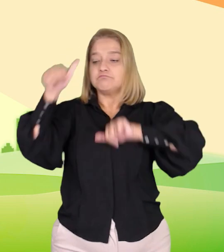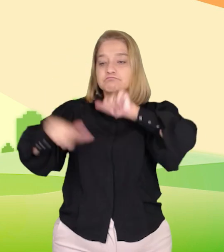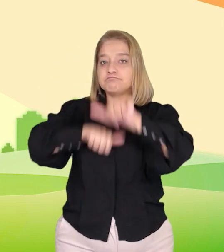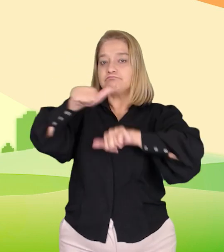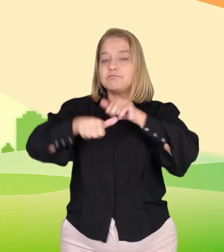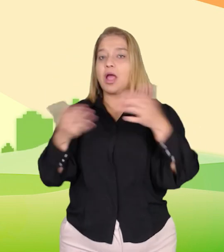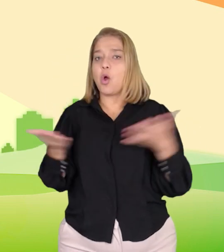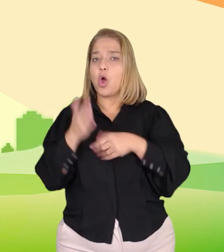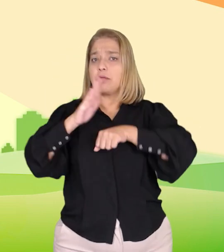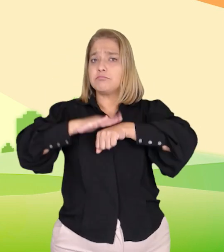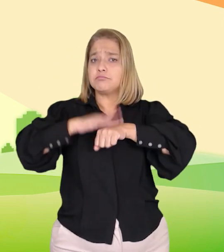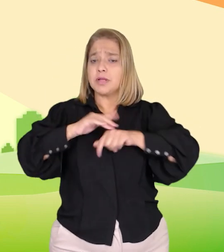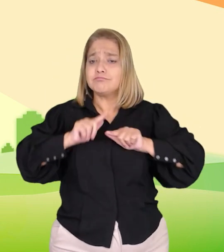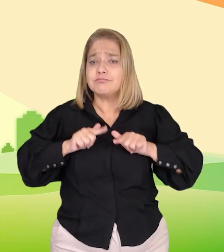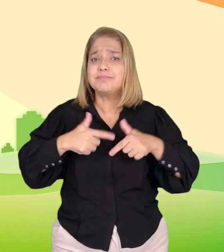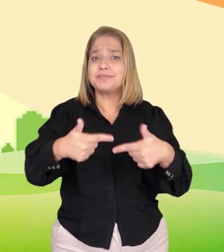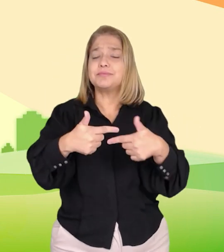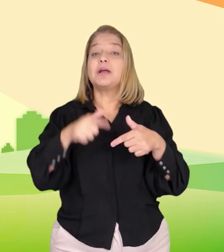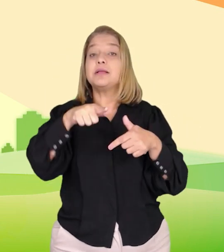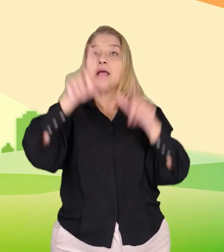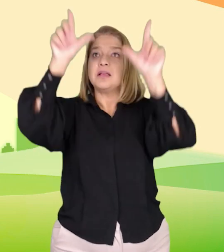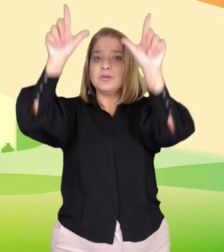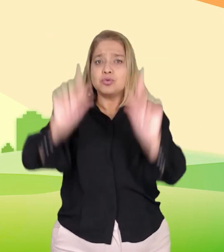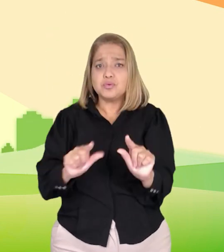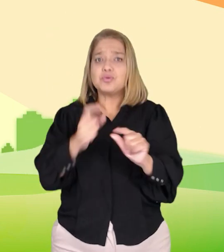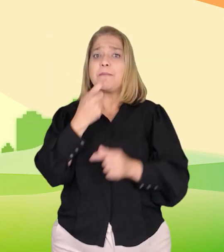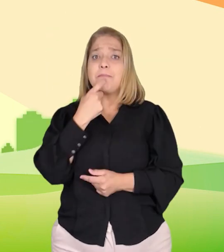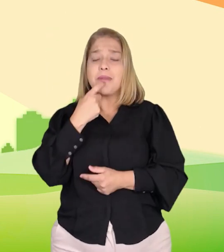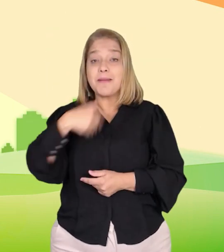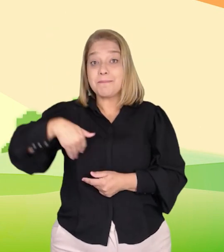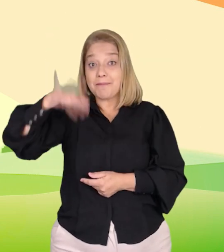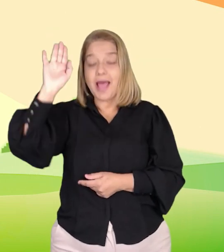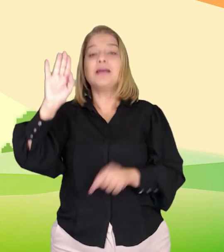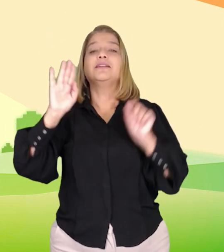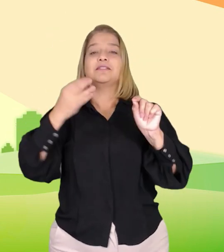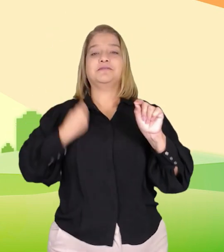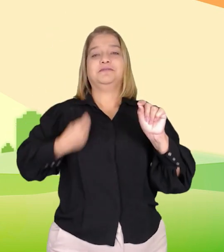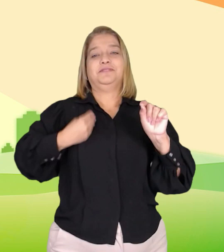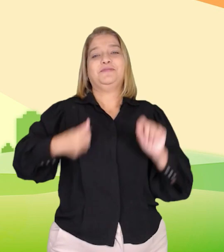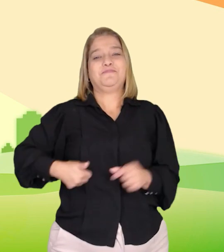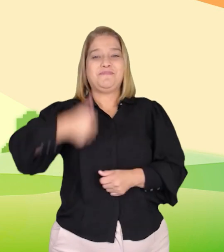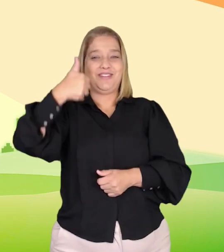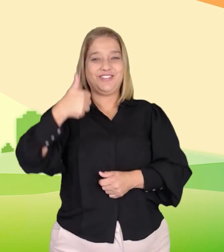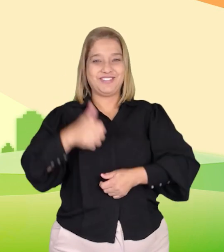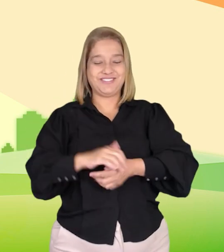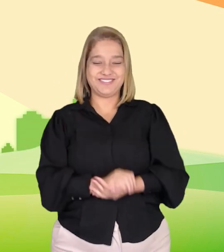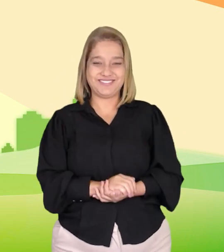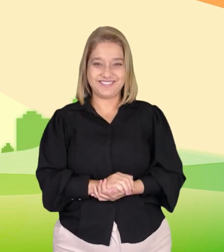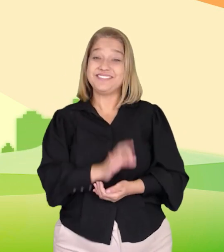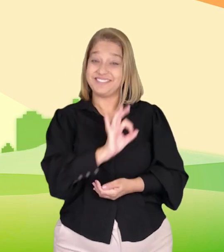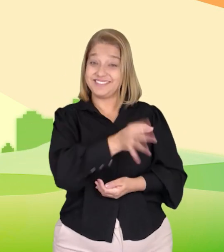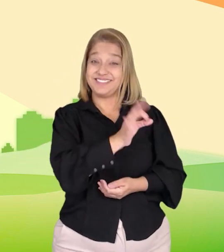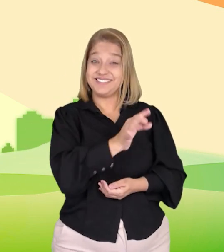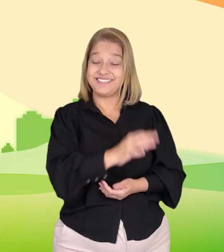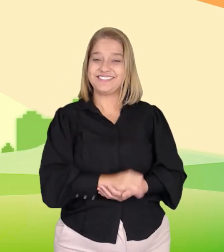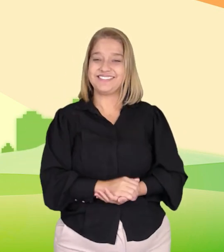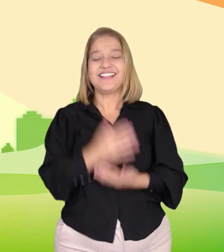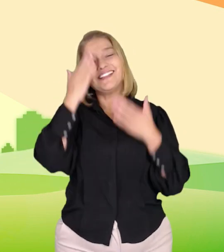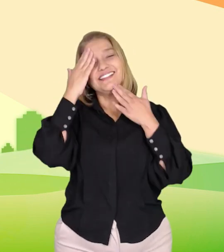você repensar e agir. Quanto menos plástico, mais